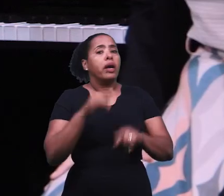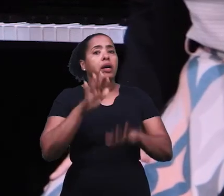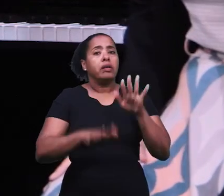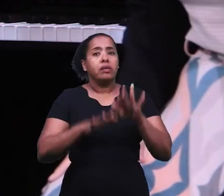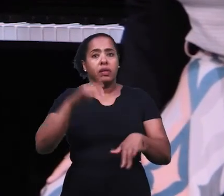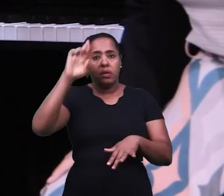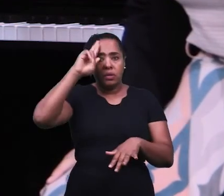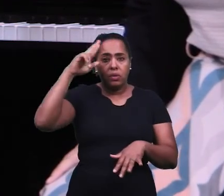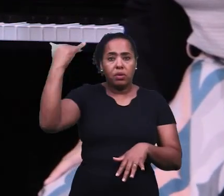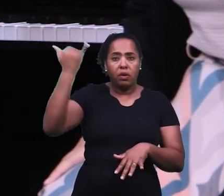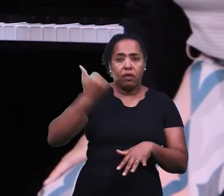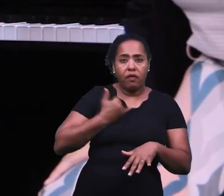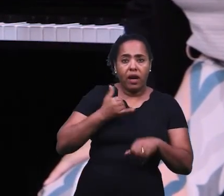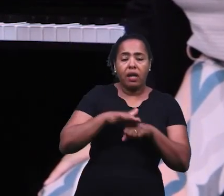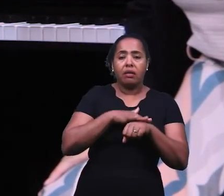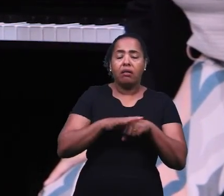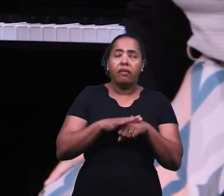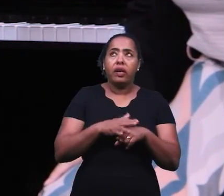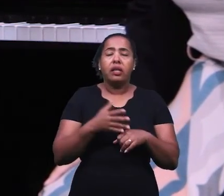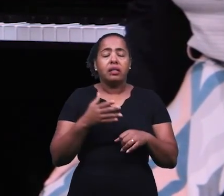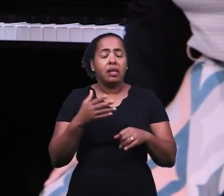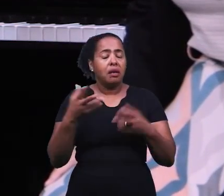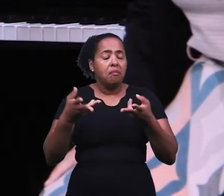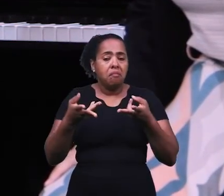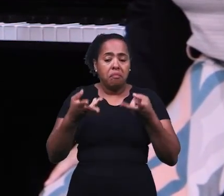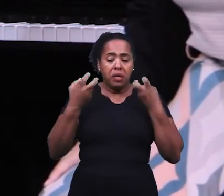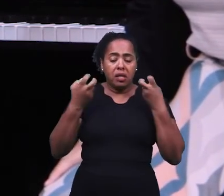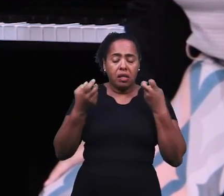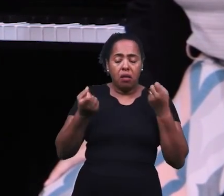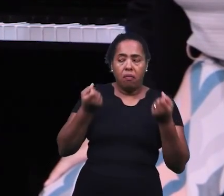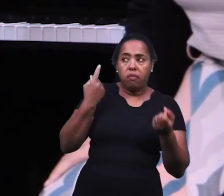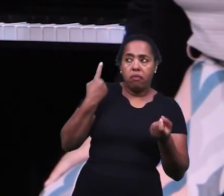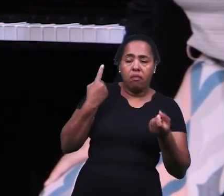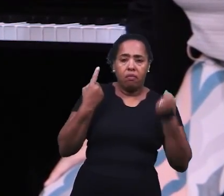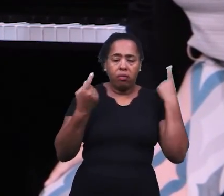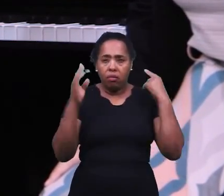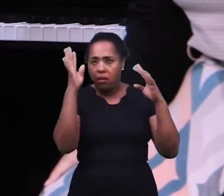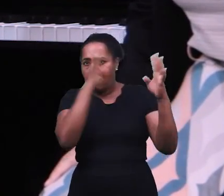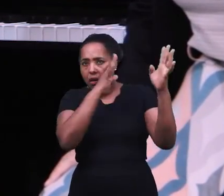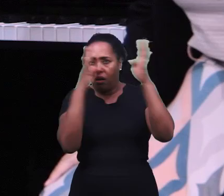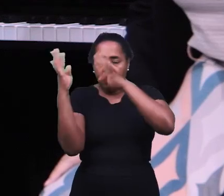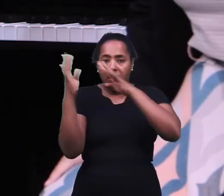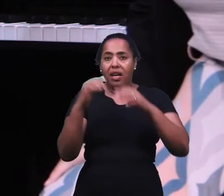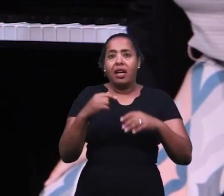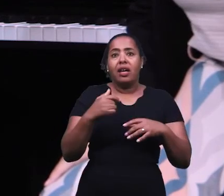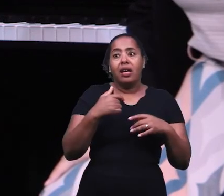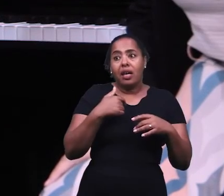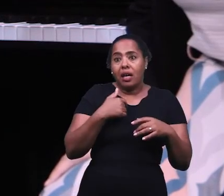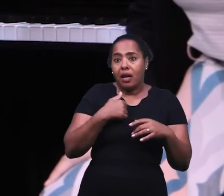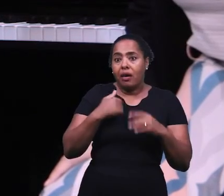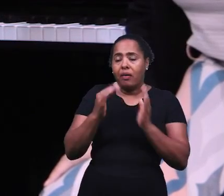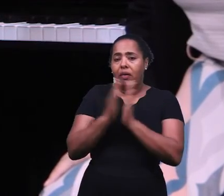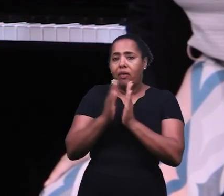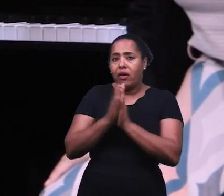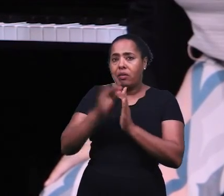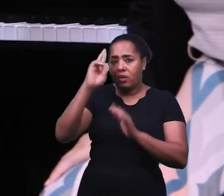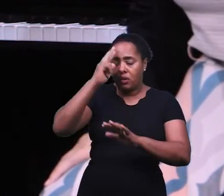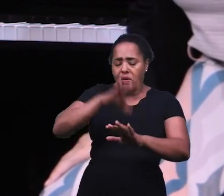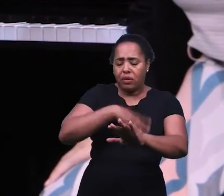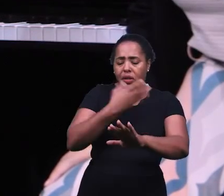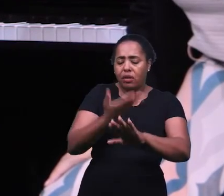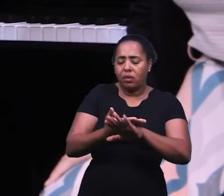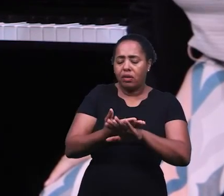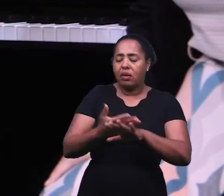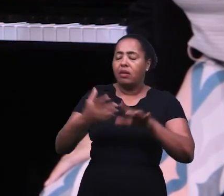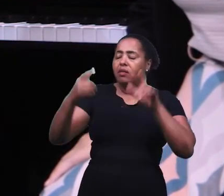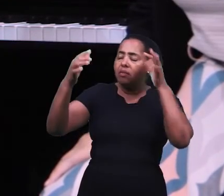às vezes o Senhor fala com a gente o dia todo ali, o Espírito Santo conversa com e a pessoa não percebe, ou tá desatenta. E eu oro